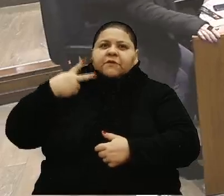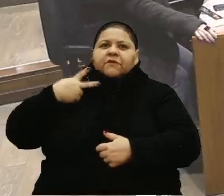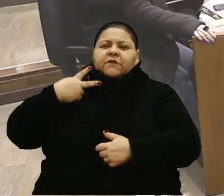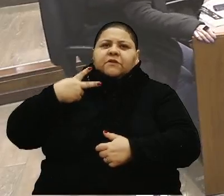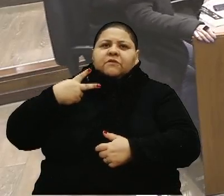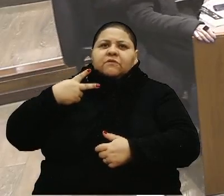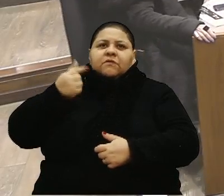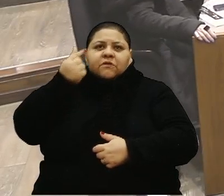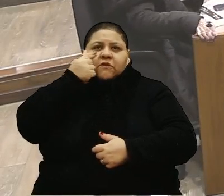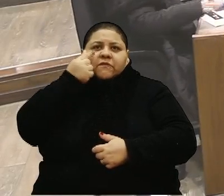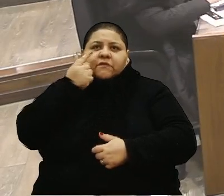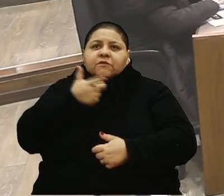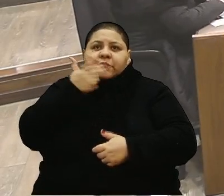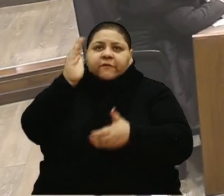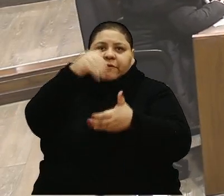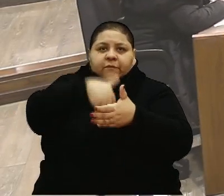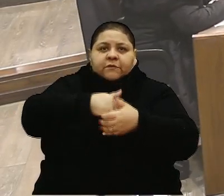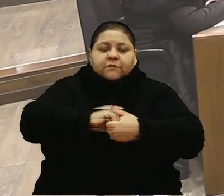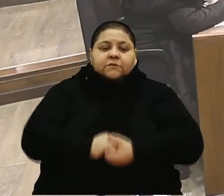Eloy Frício.